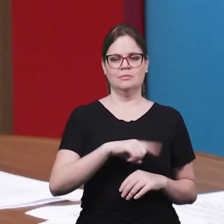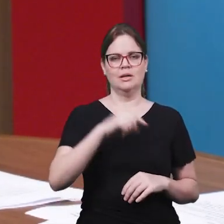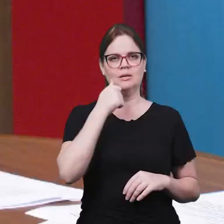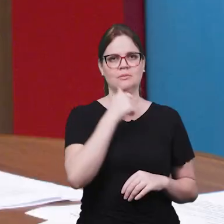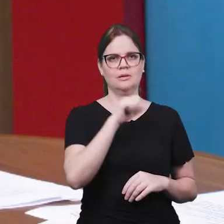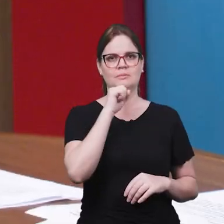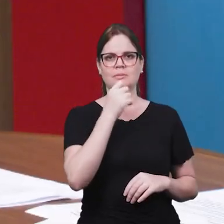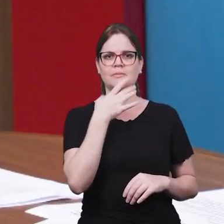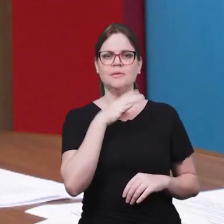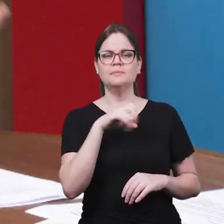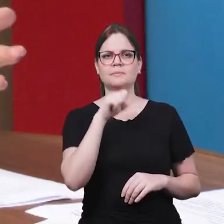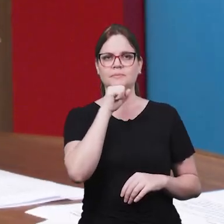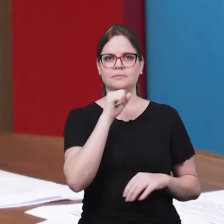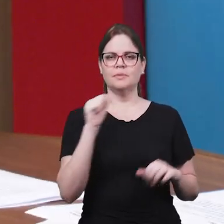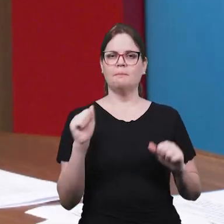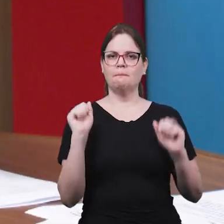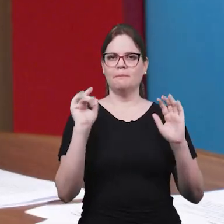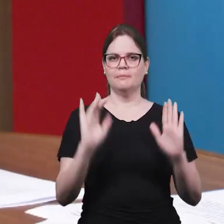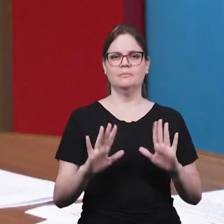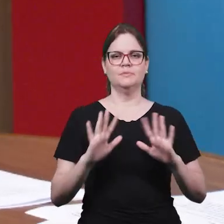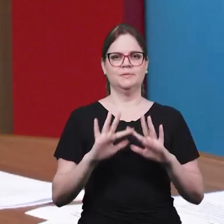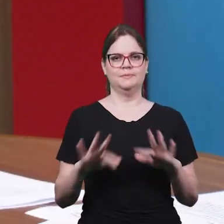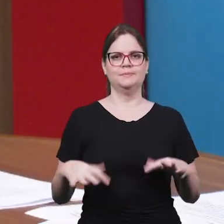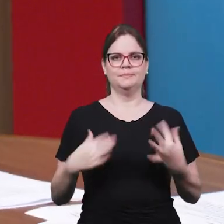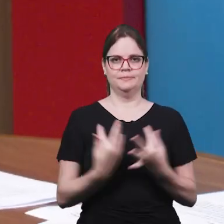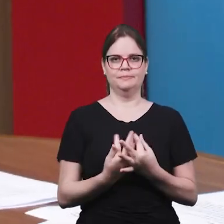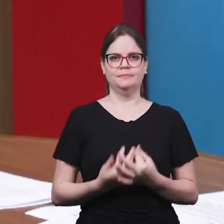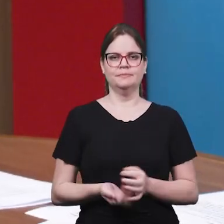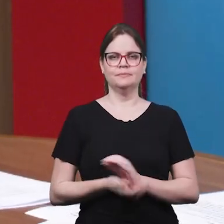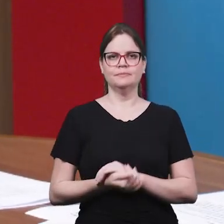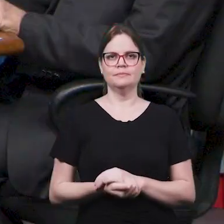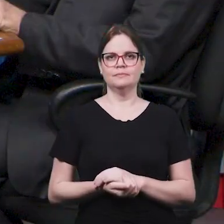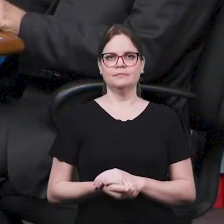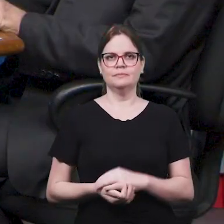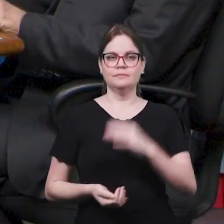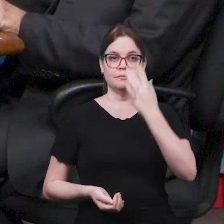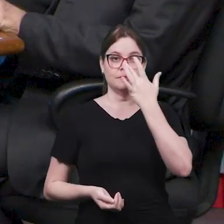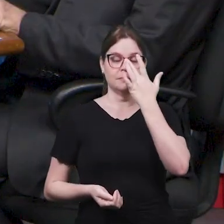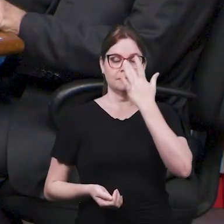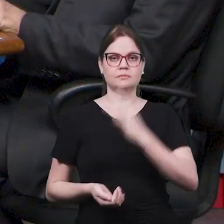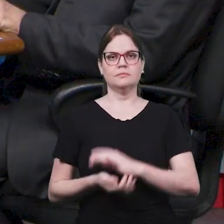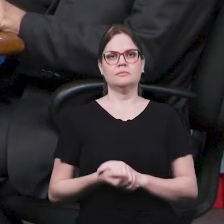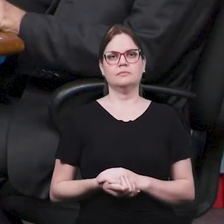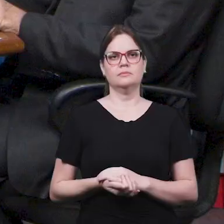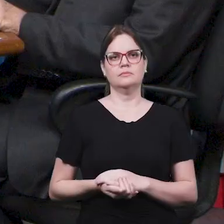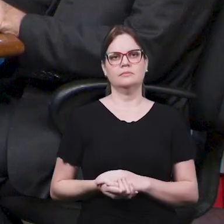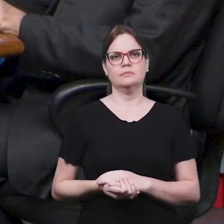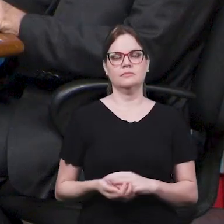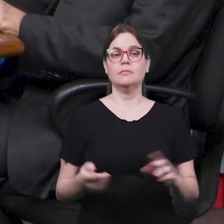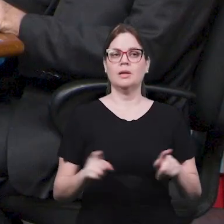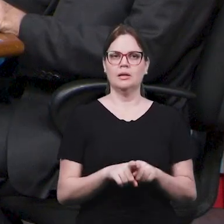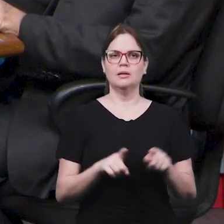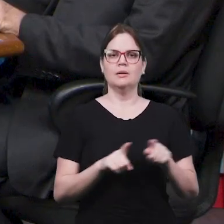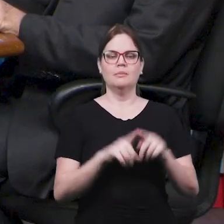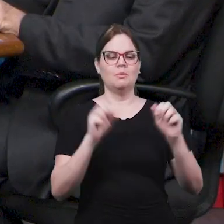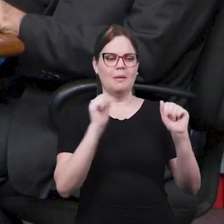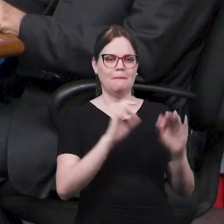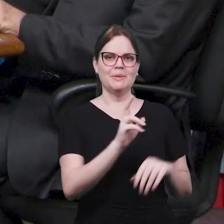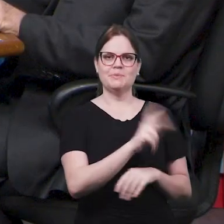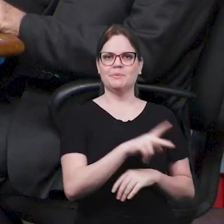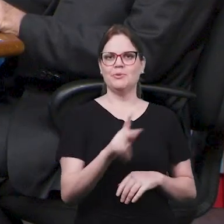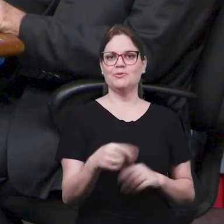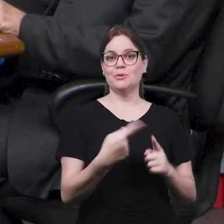né? Uma bênção muito grande para o lar e para a família. Além de uma bênção para a própria professora que